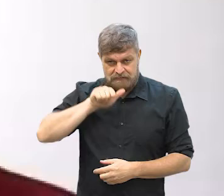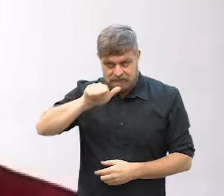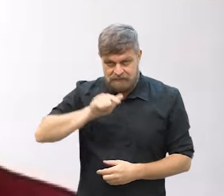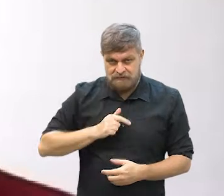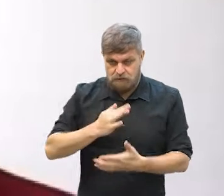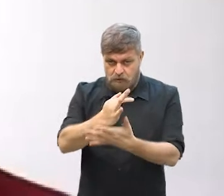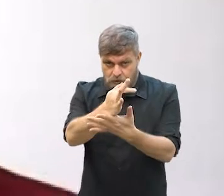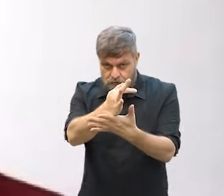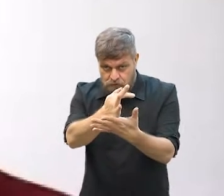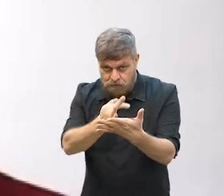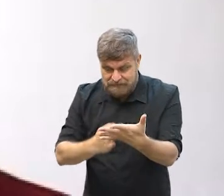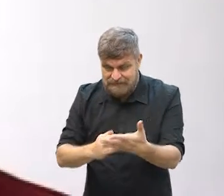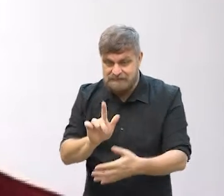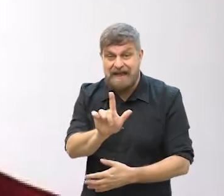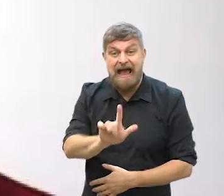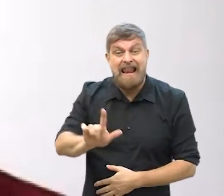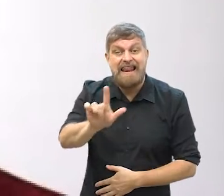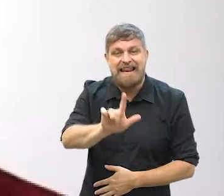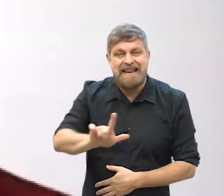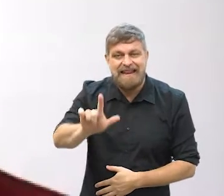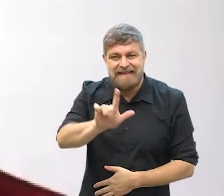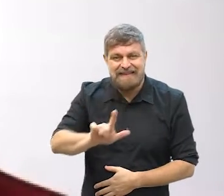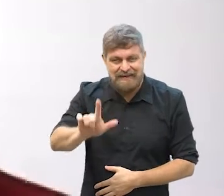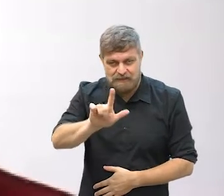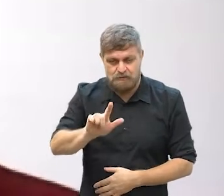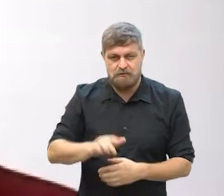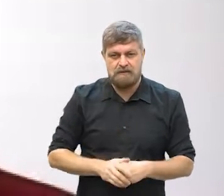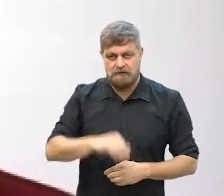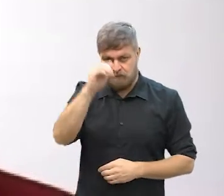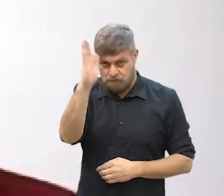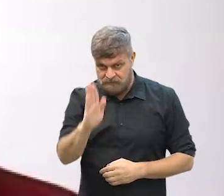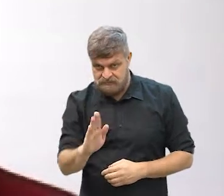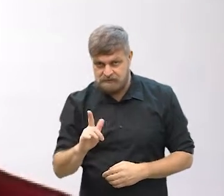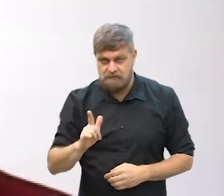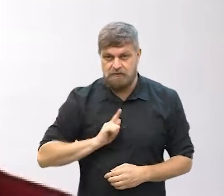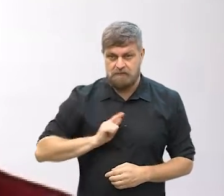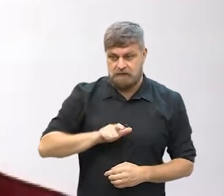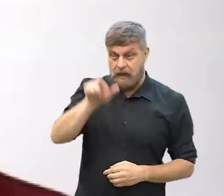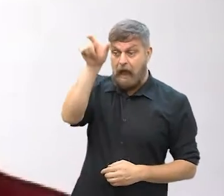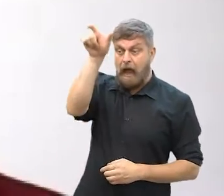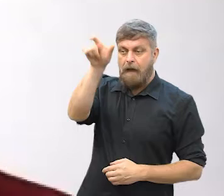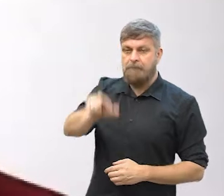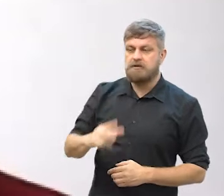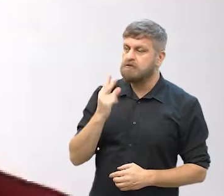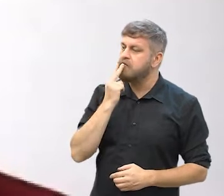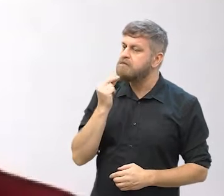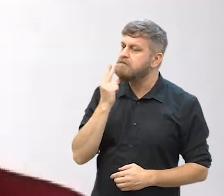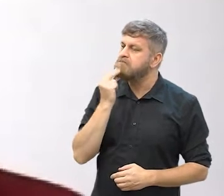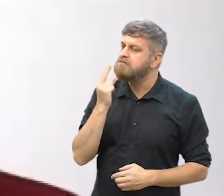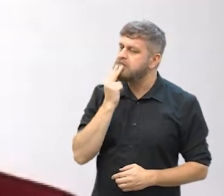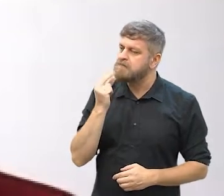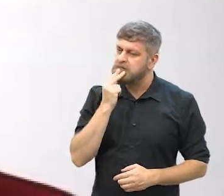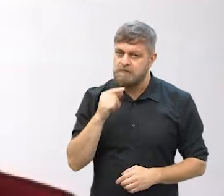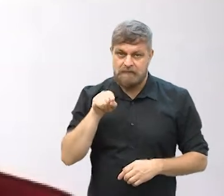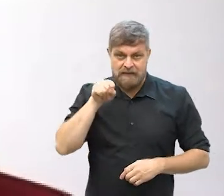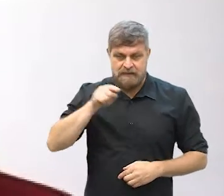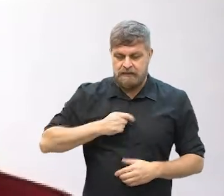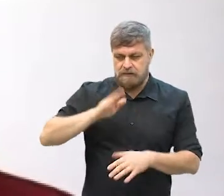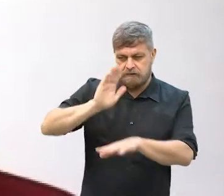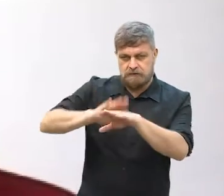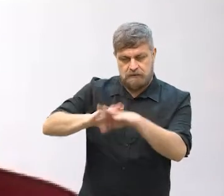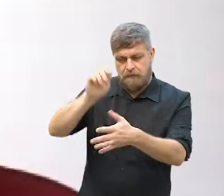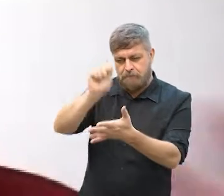obras clássicas da literatura canônica brasileira, nós temos aí o grande Machado de Assis, né? E as obras